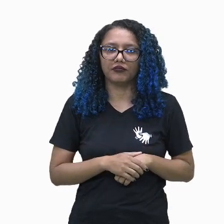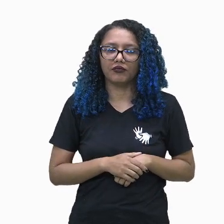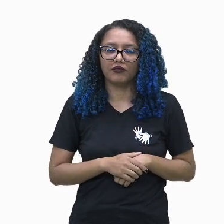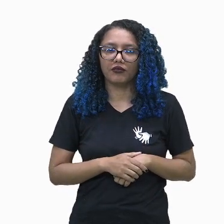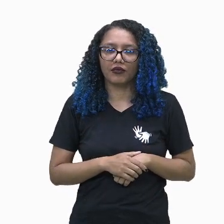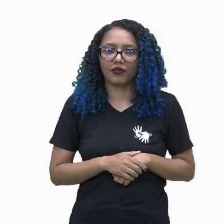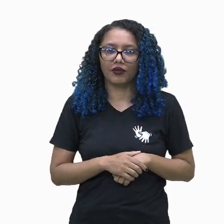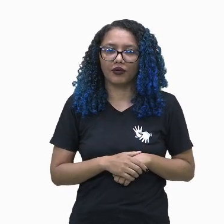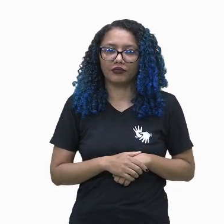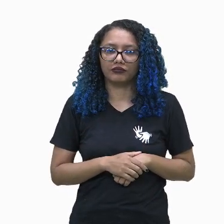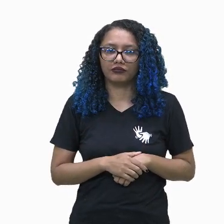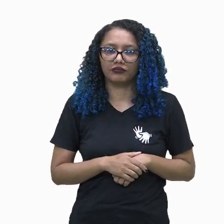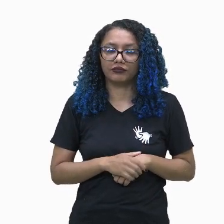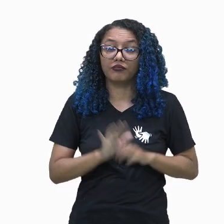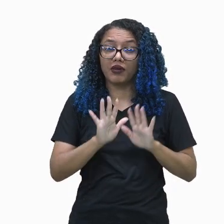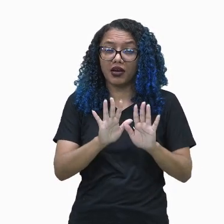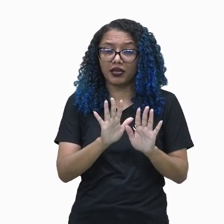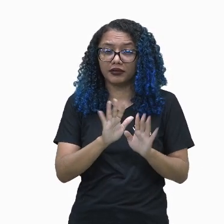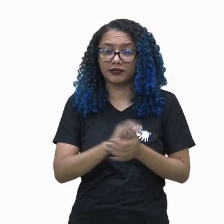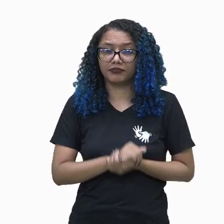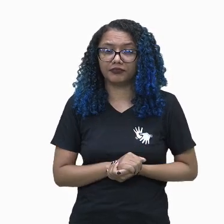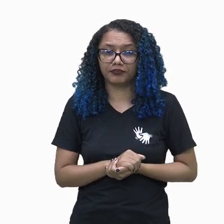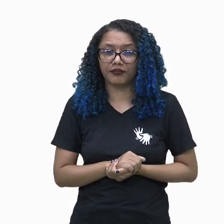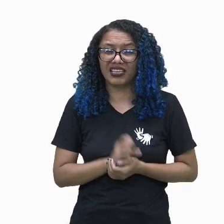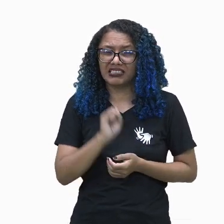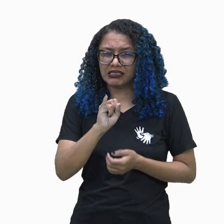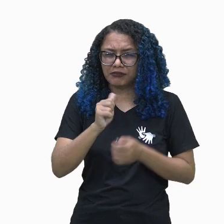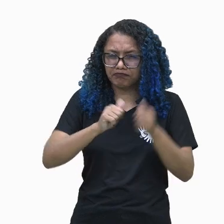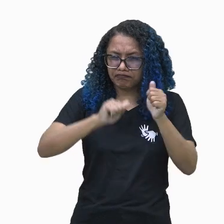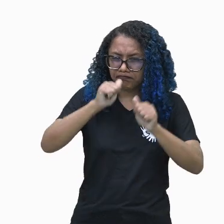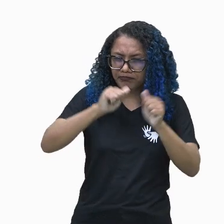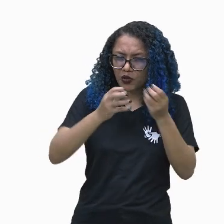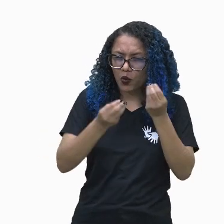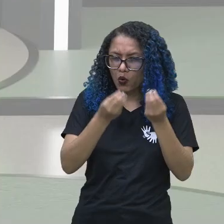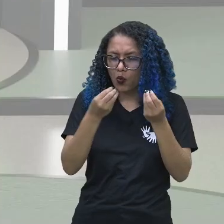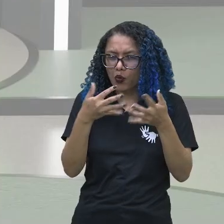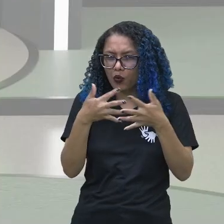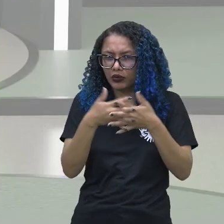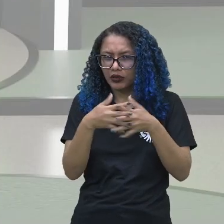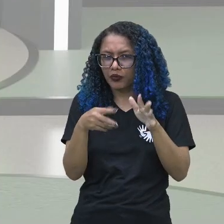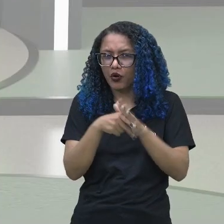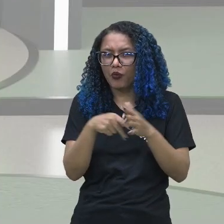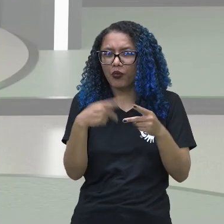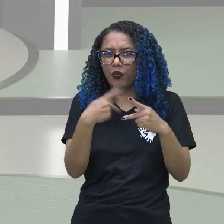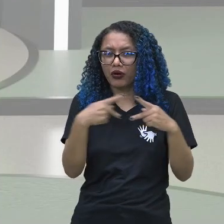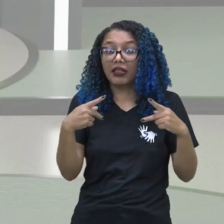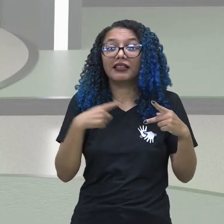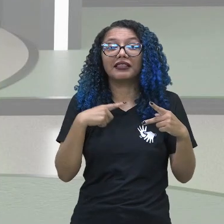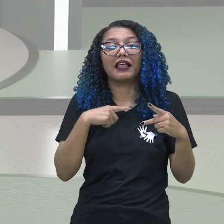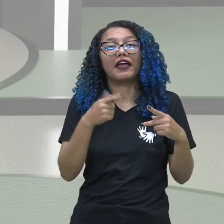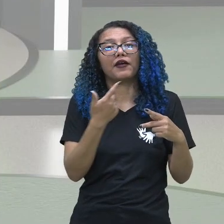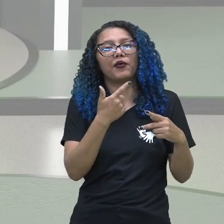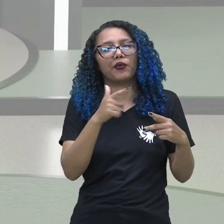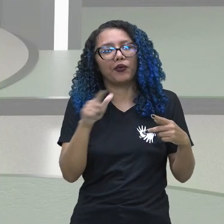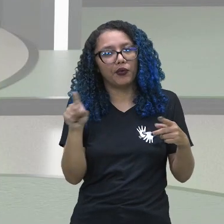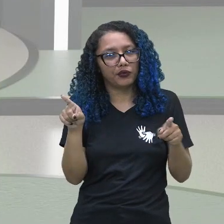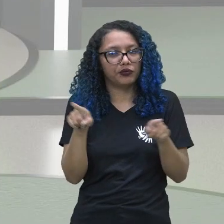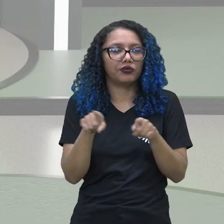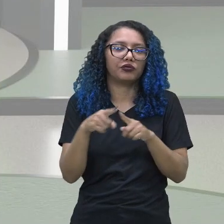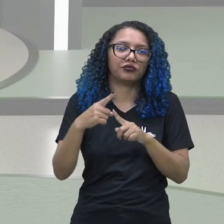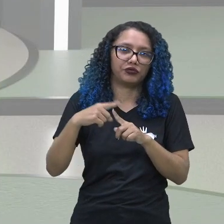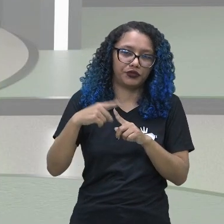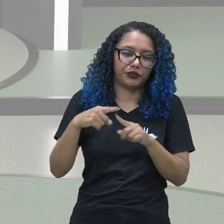Mas, quando a gente analisa esse grau de complexidade de proteínas, nos deparamos com uma outra um pouquinho